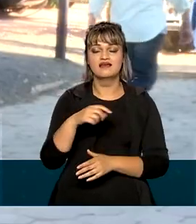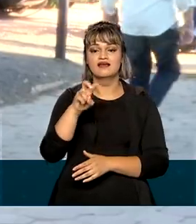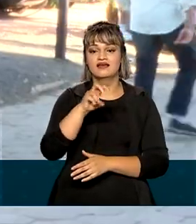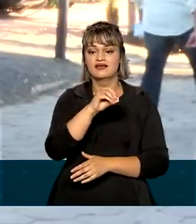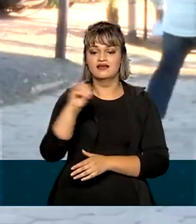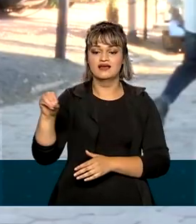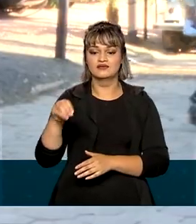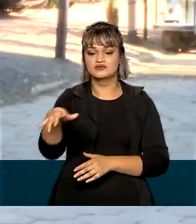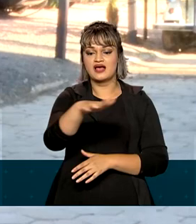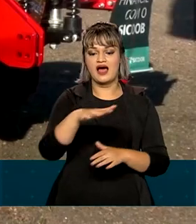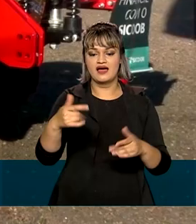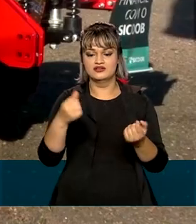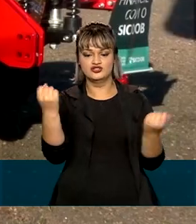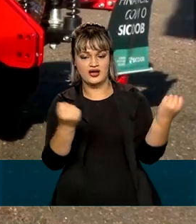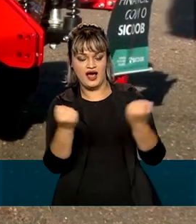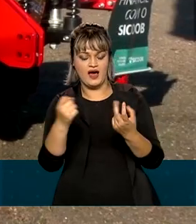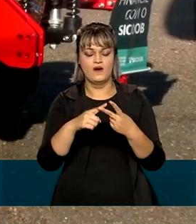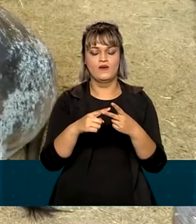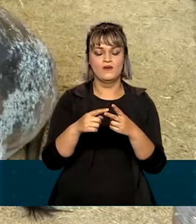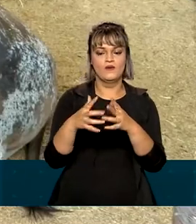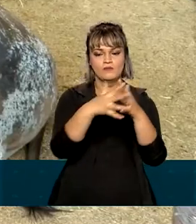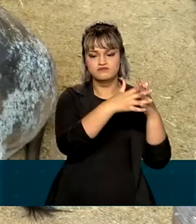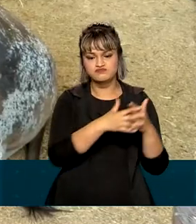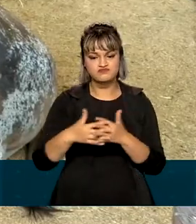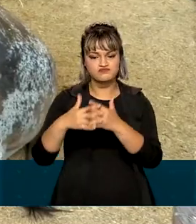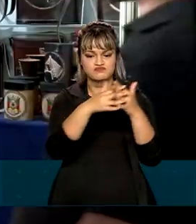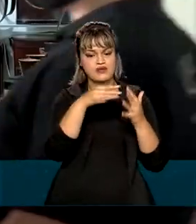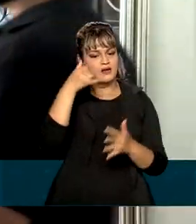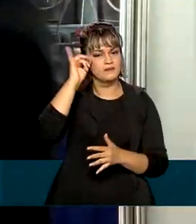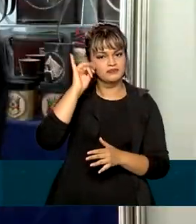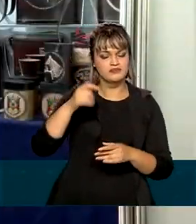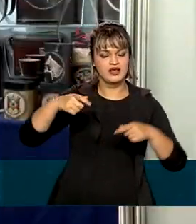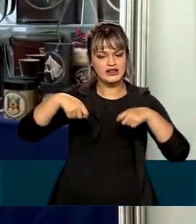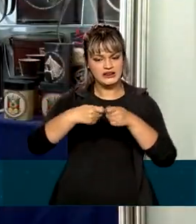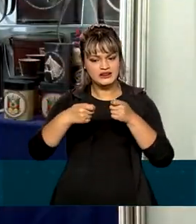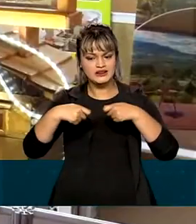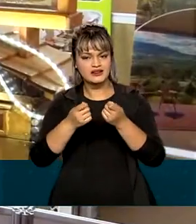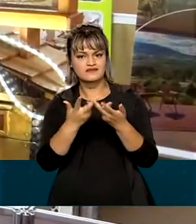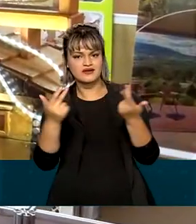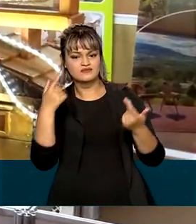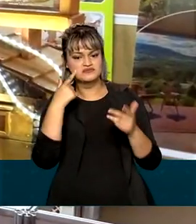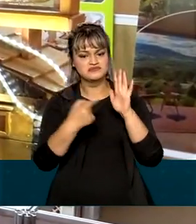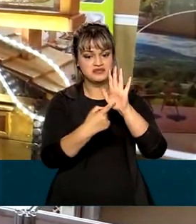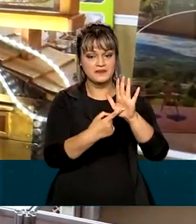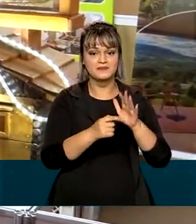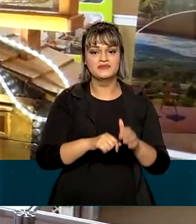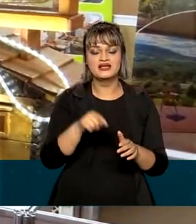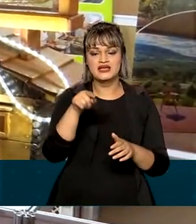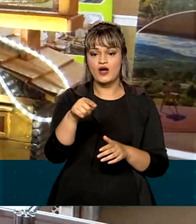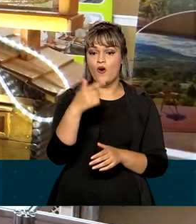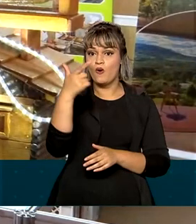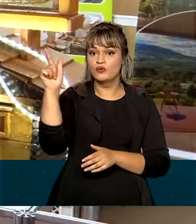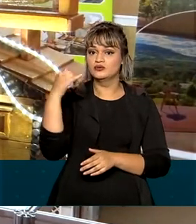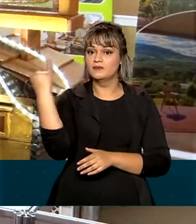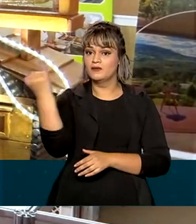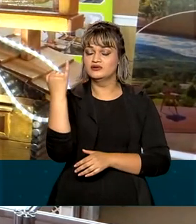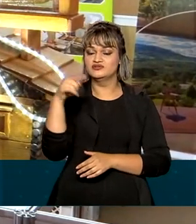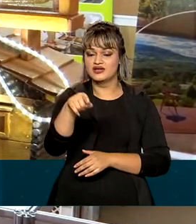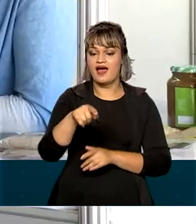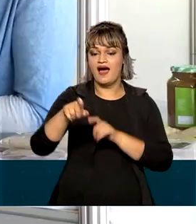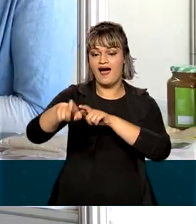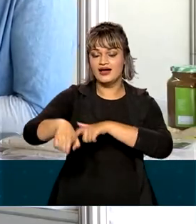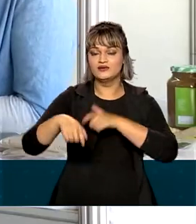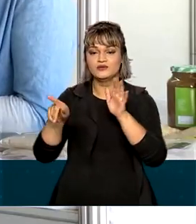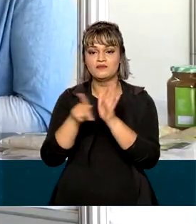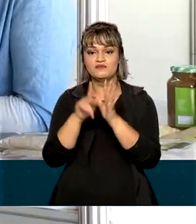500 expositores entre veículos, maquinários, pecuária e artesãos locais. Um outro braço da feira é o da agricultura